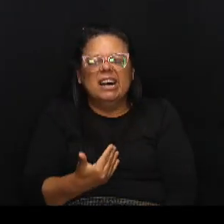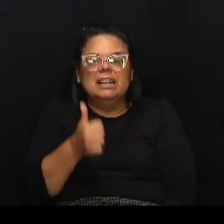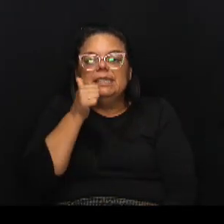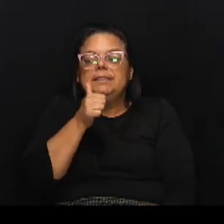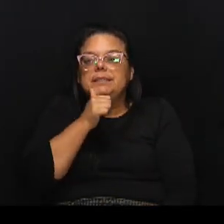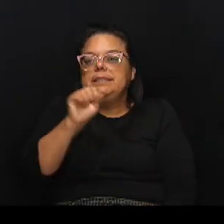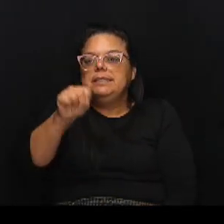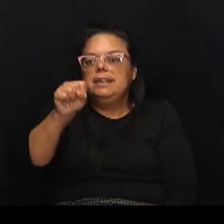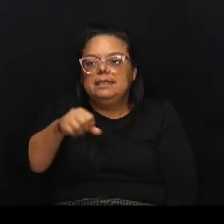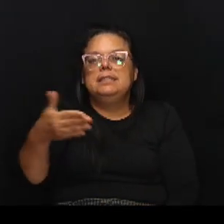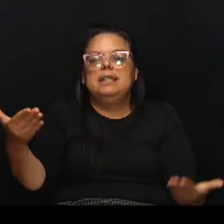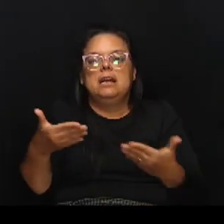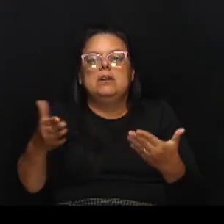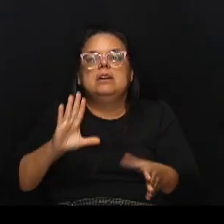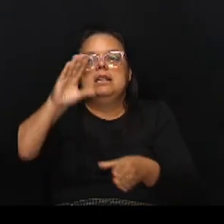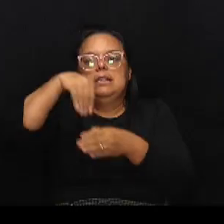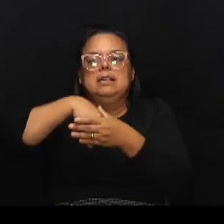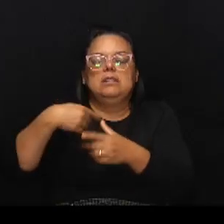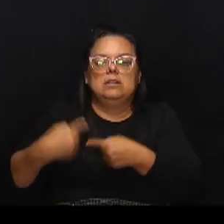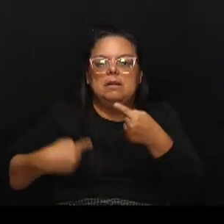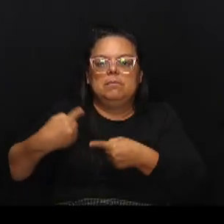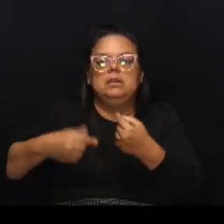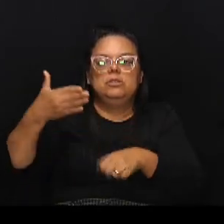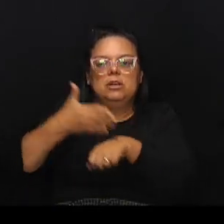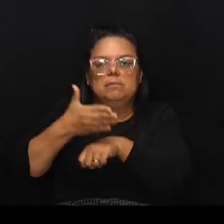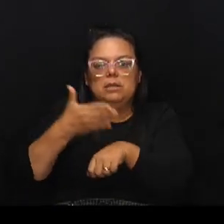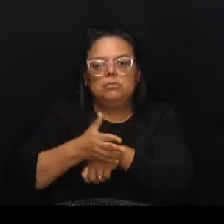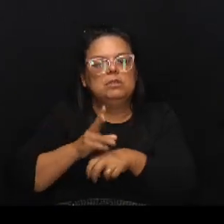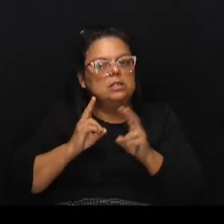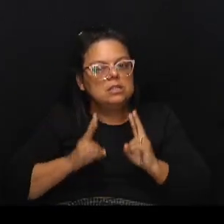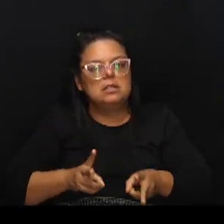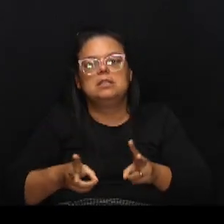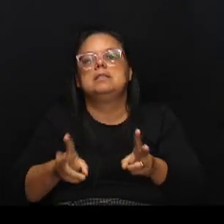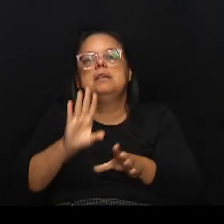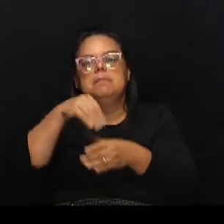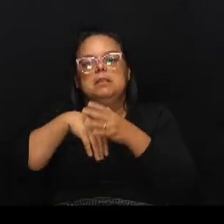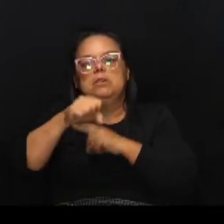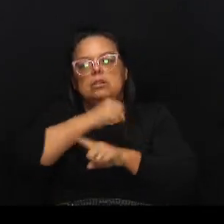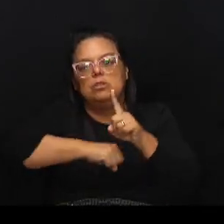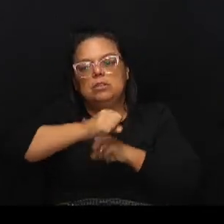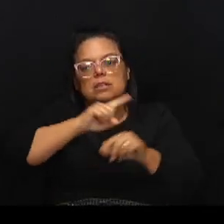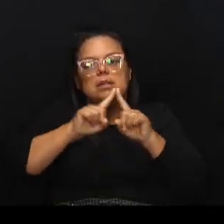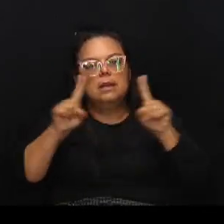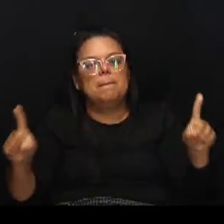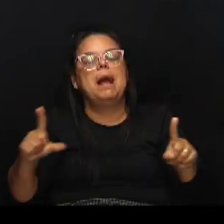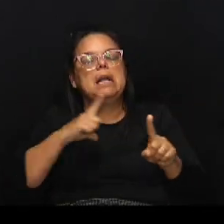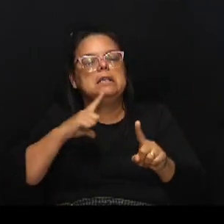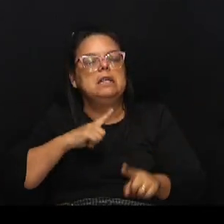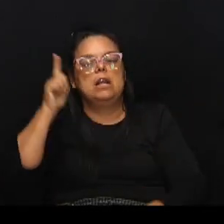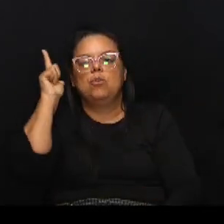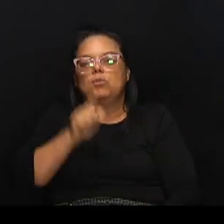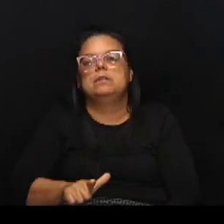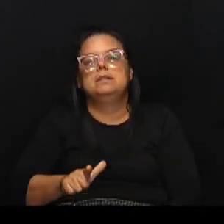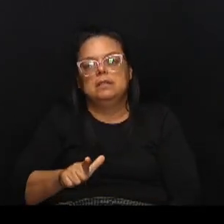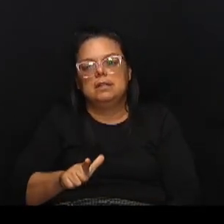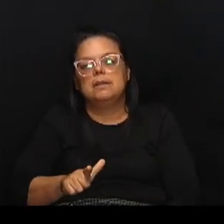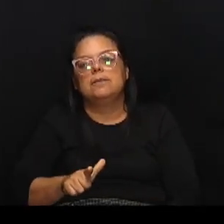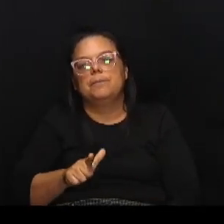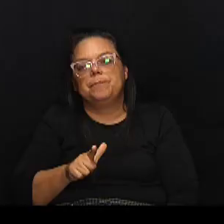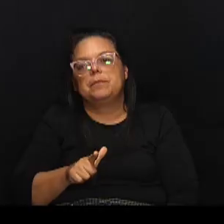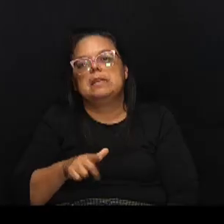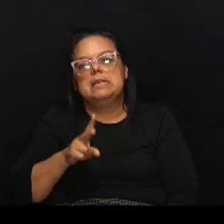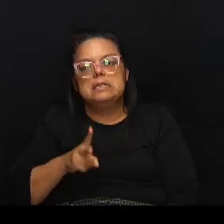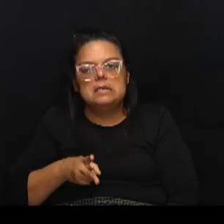fazem parte da política, sempre fizeram parte da sociedade, mas que elas têm conseguido permanecer cada